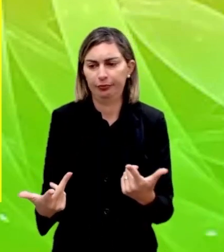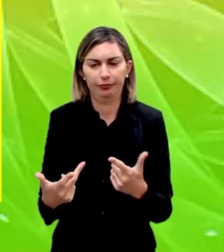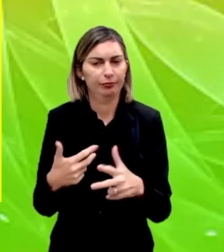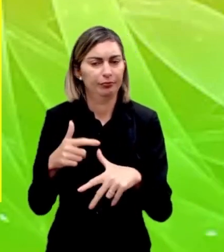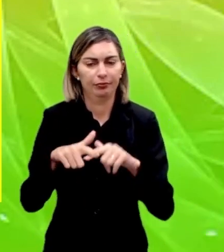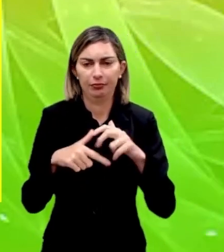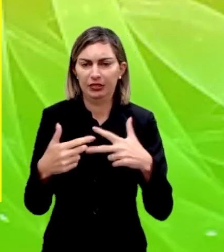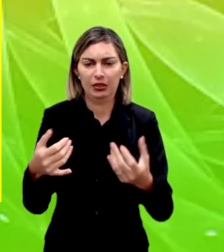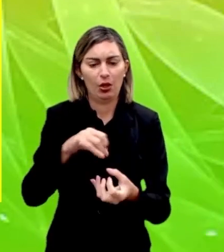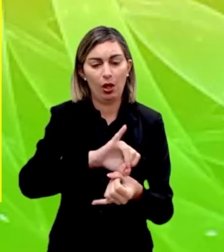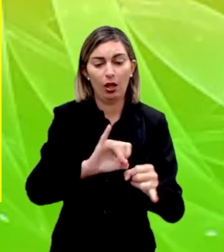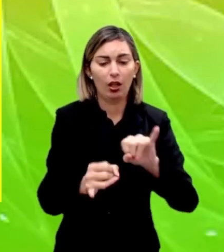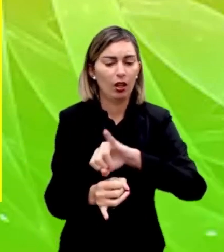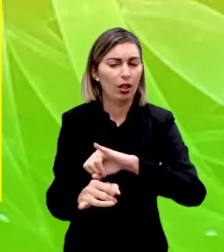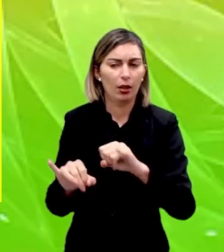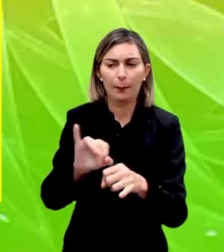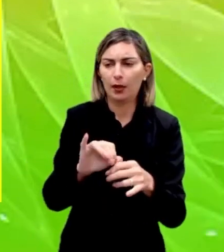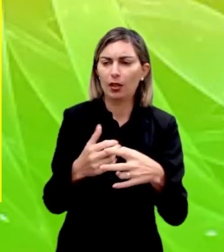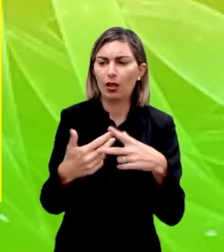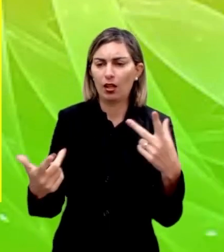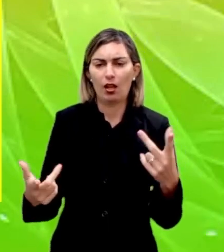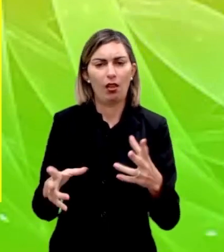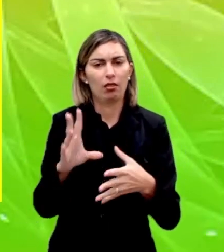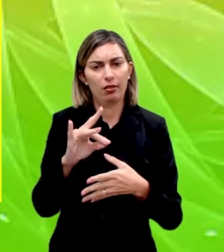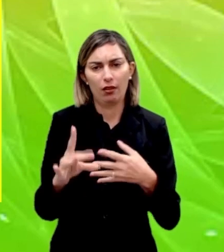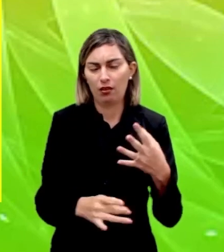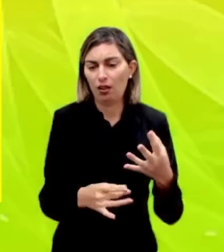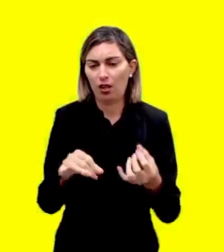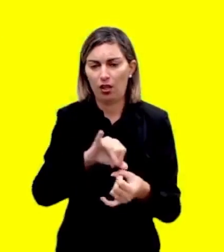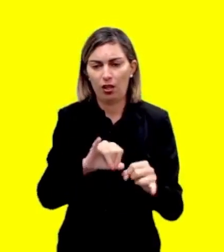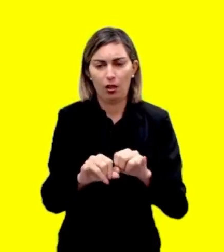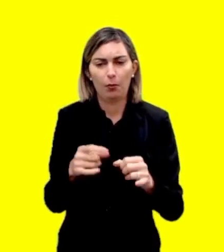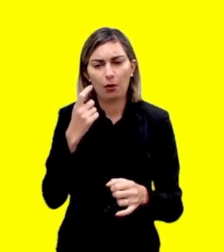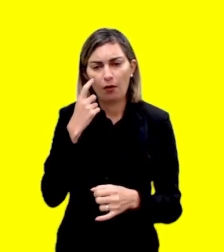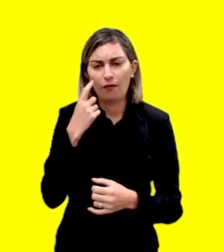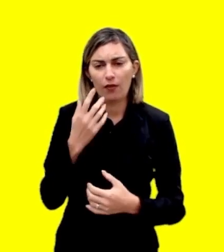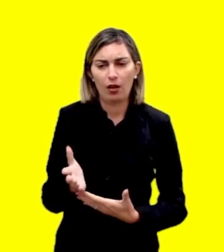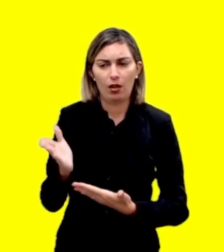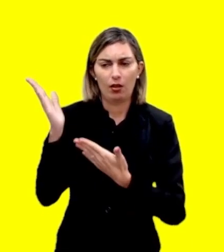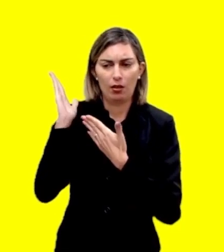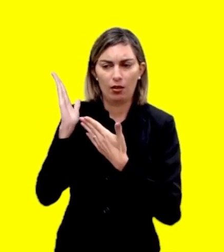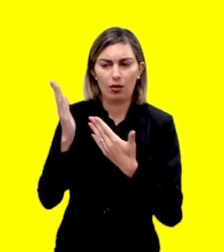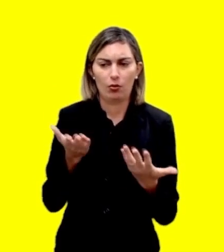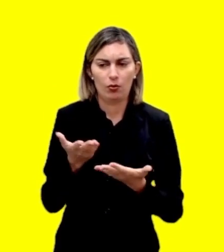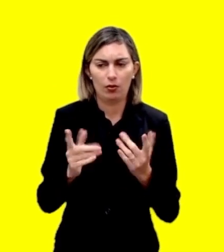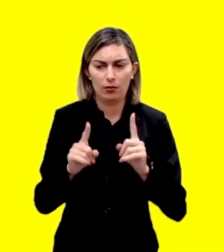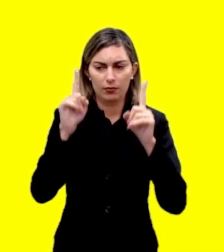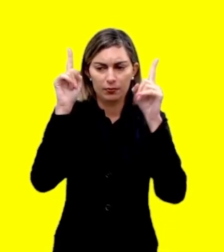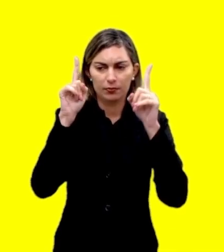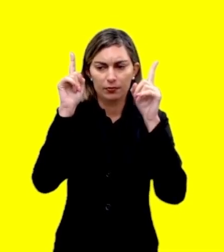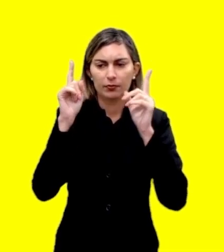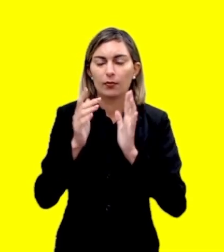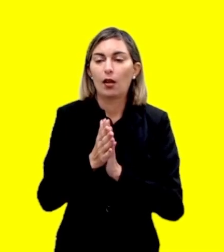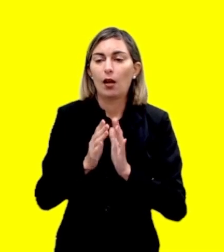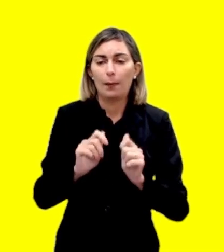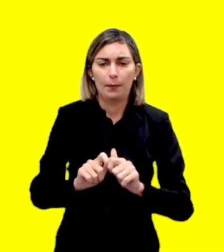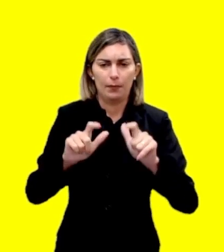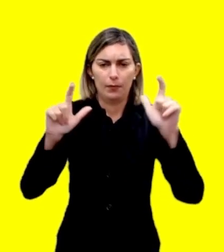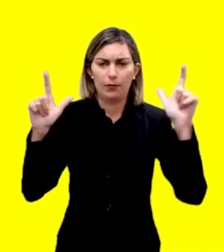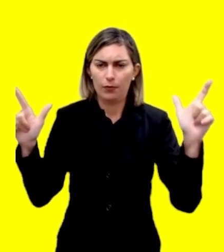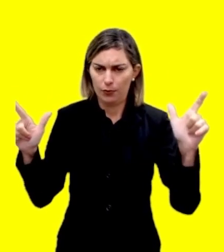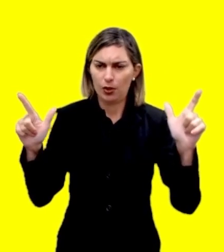princípios químicos, outros detalhes químicos. Vocês veem aqui agora que a maioria